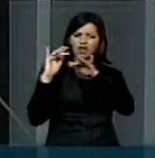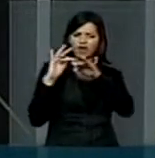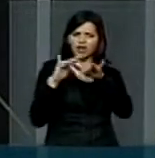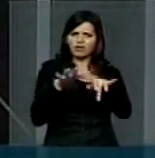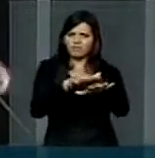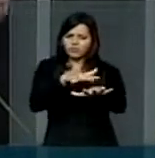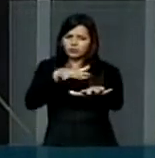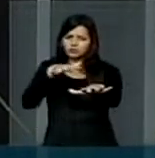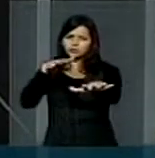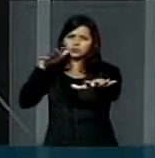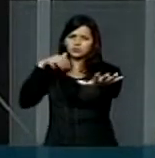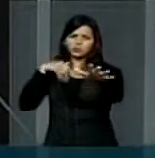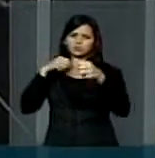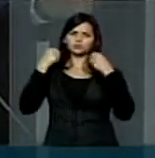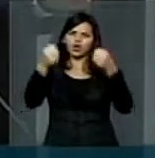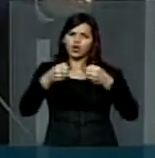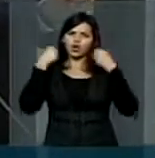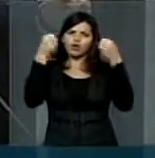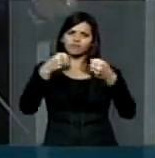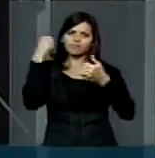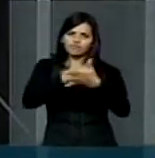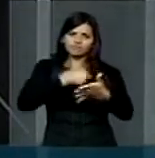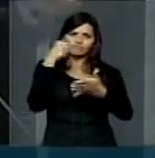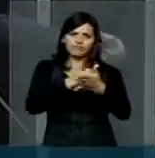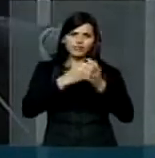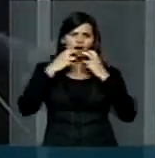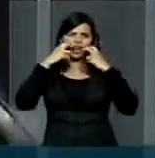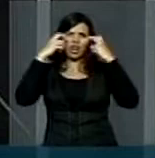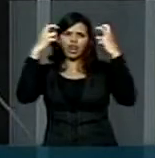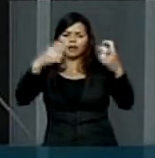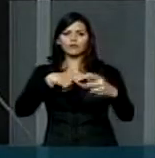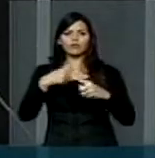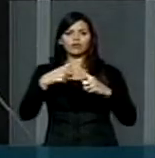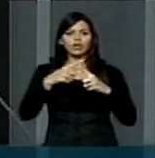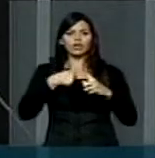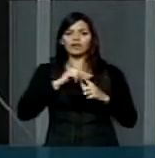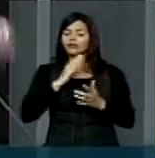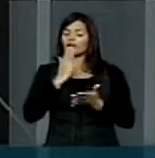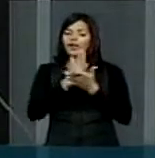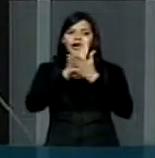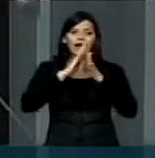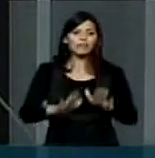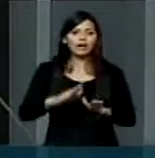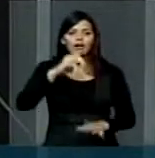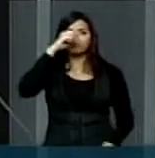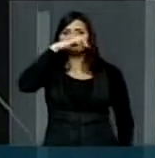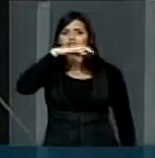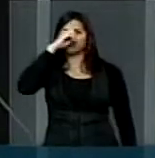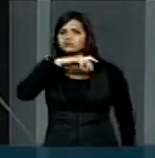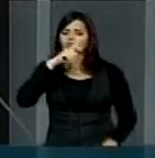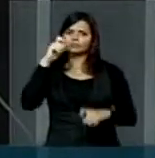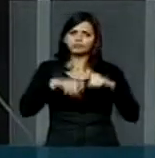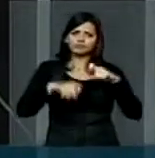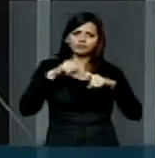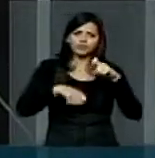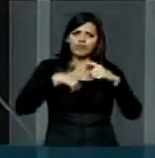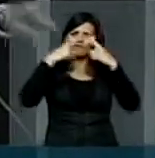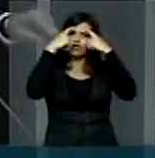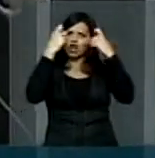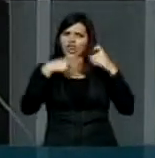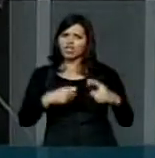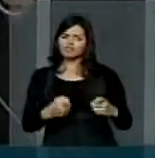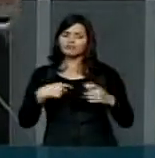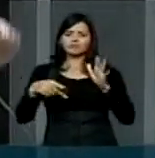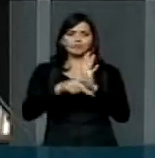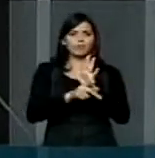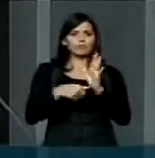mobilizar e enfrentarmos os abusos sexuais, a violência, a agressão sexual contra a